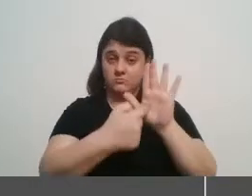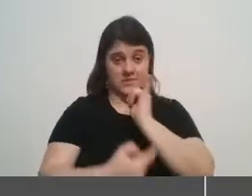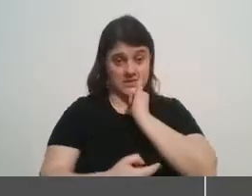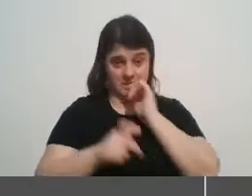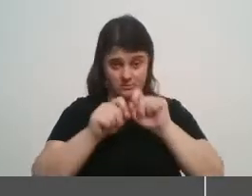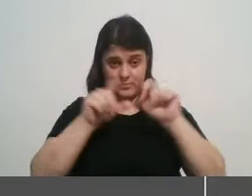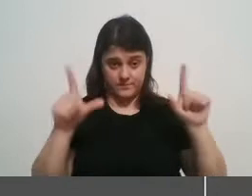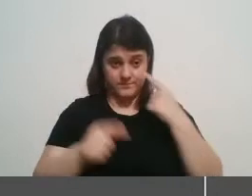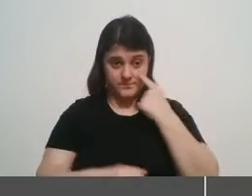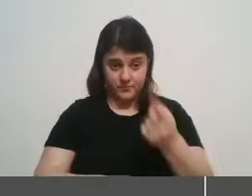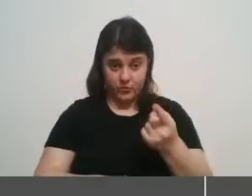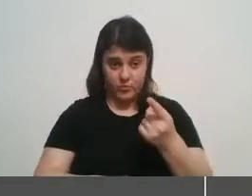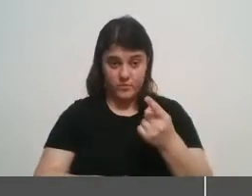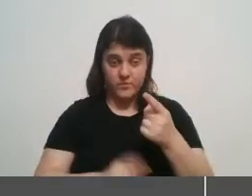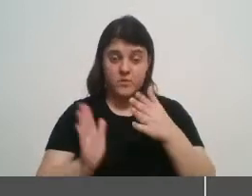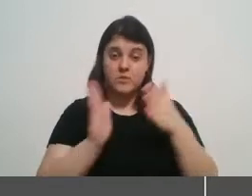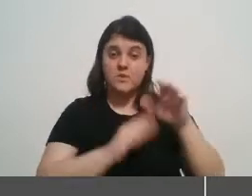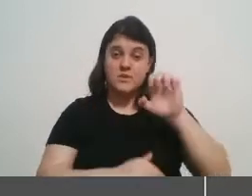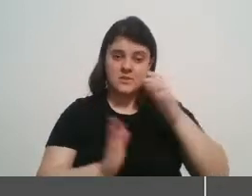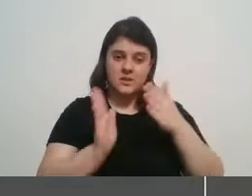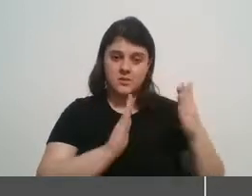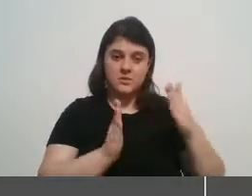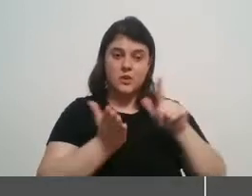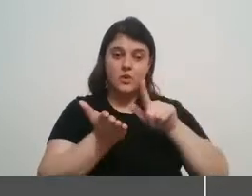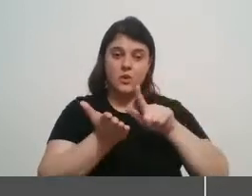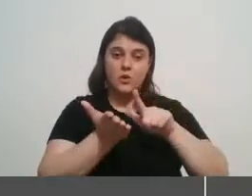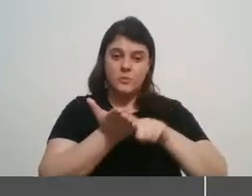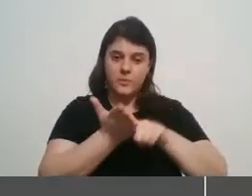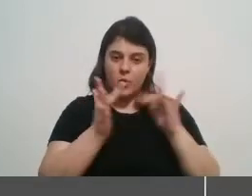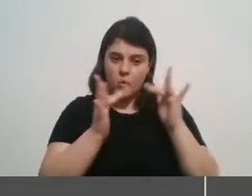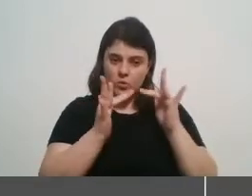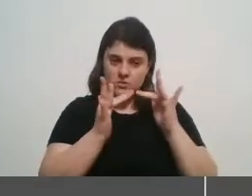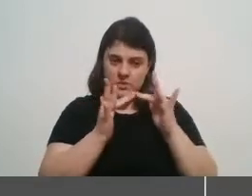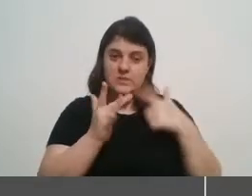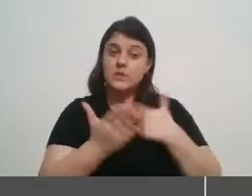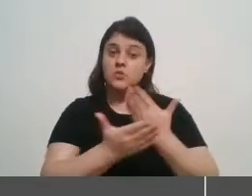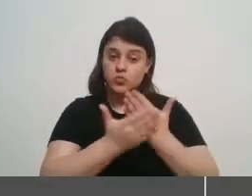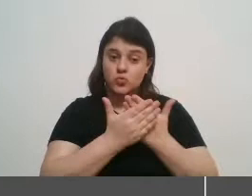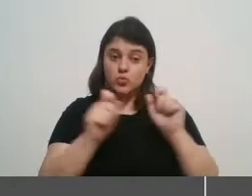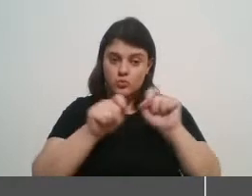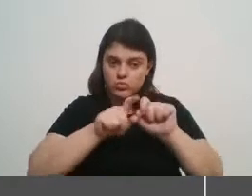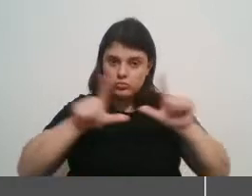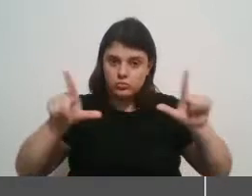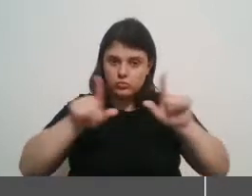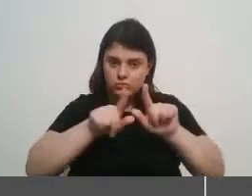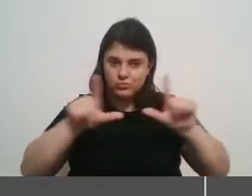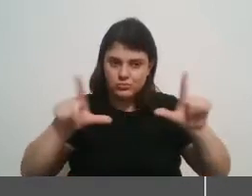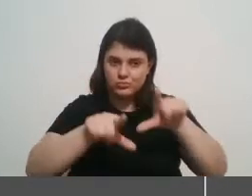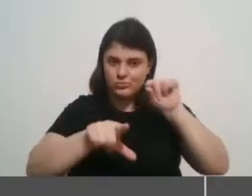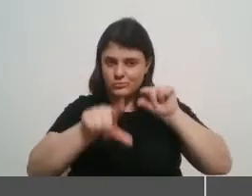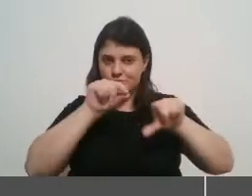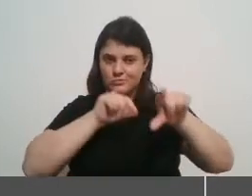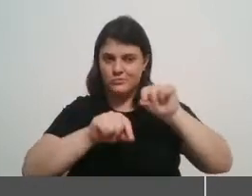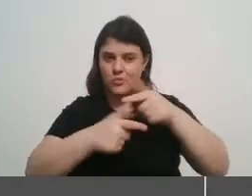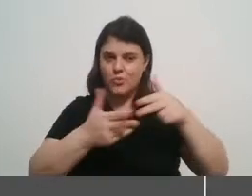Então aqui a gente tem à esquerda uma folha de contatos, ela tem alguns estudos de enquadramento, algumas seleções, coisas que já são